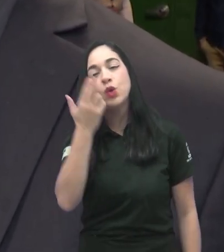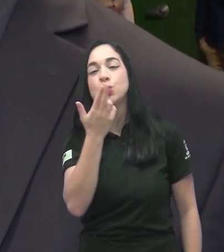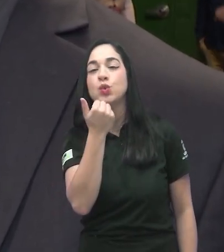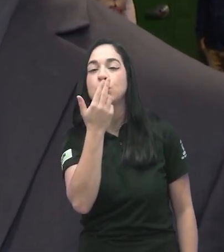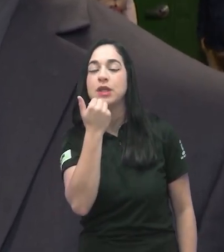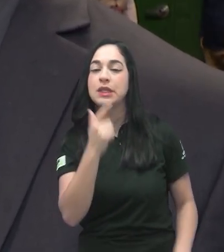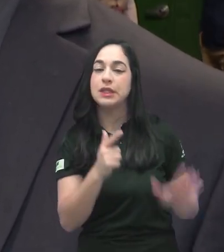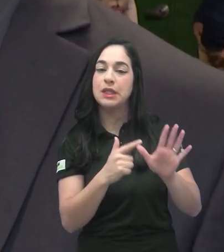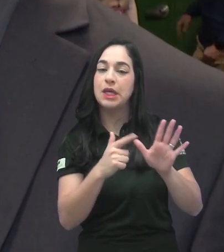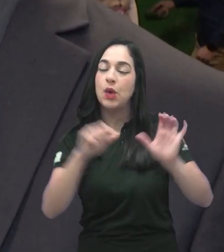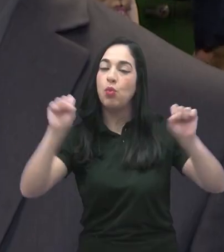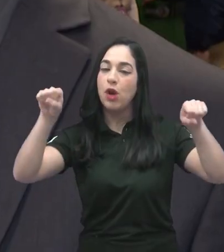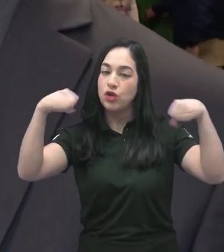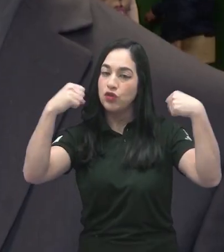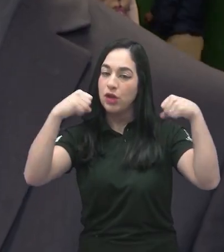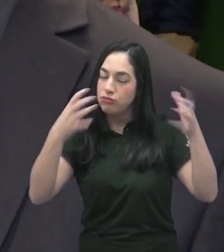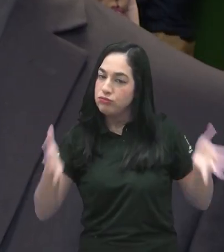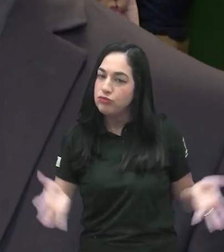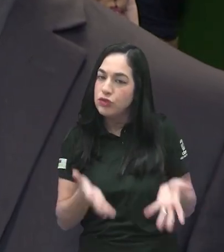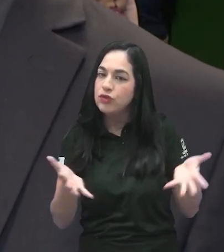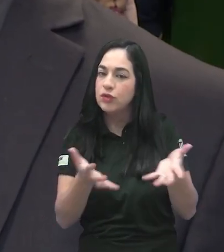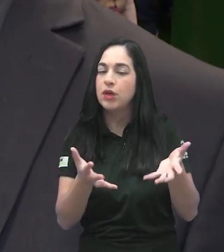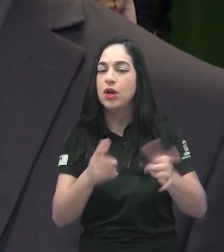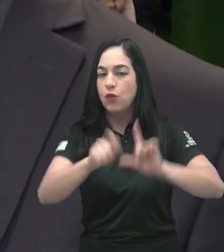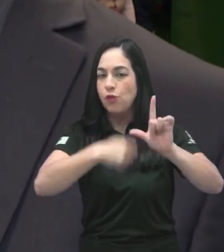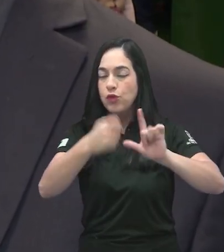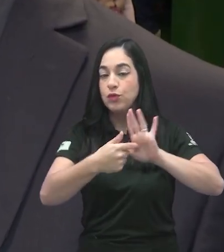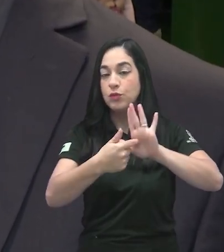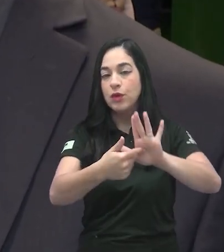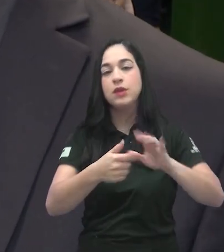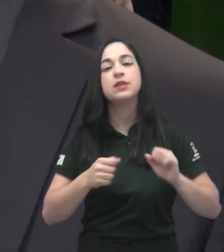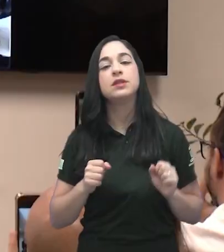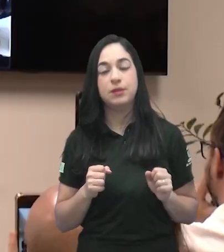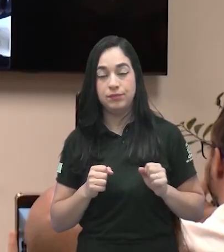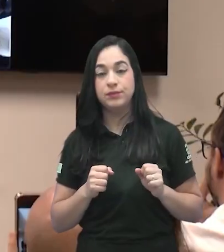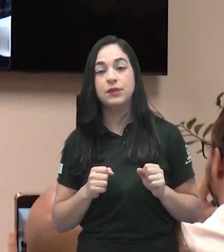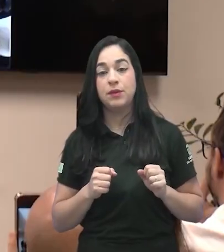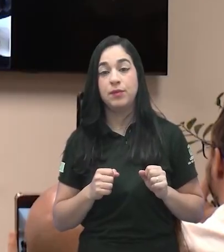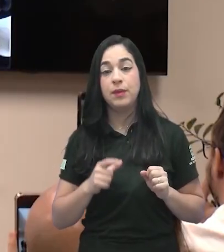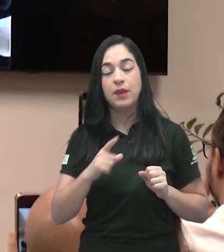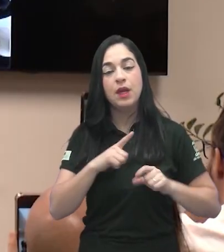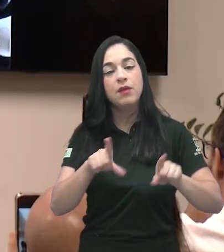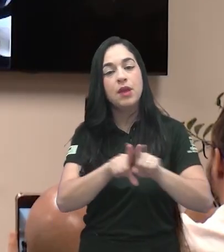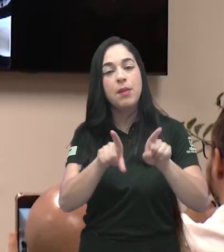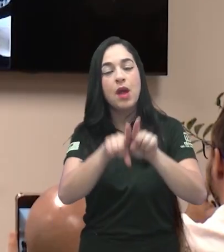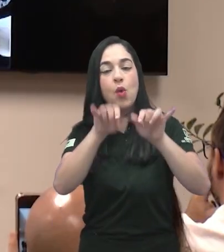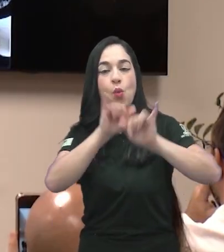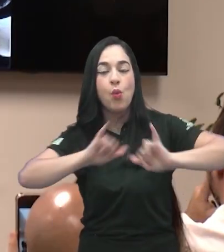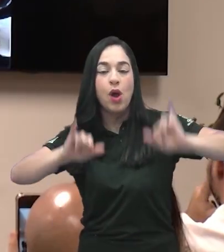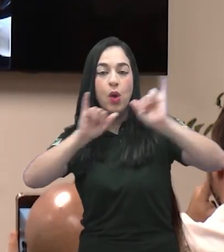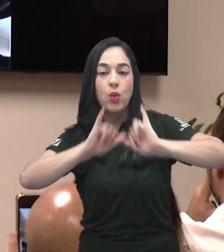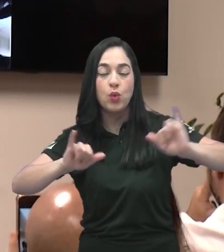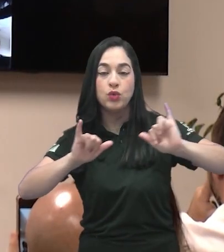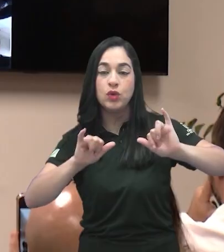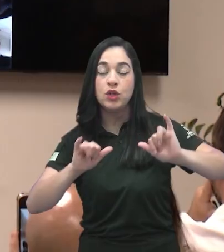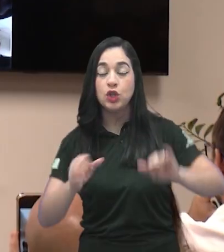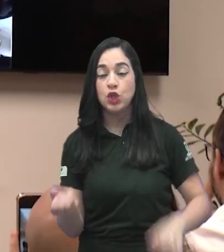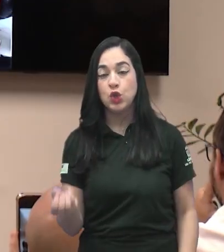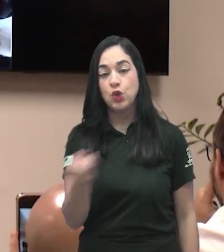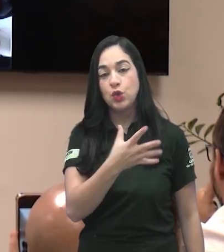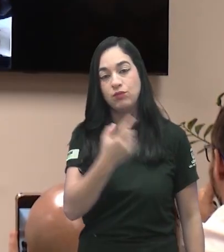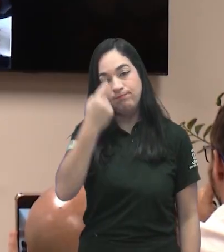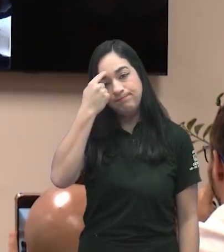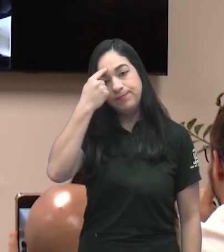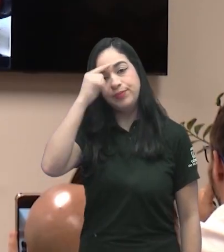de entendimento da nutrição, de atividades físicas, levando vídeos. A coletiva também contou com o anúncio do Hub